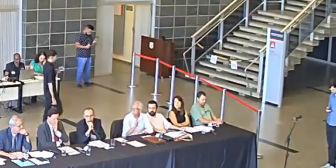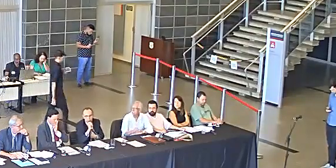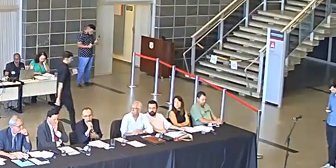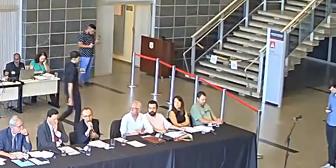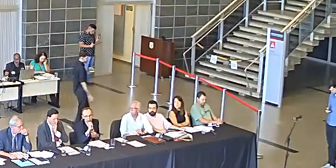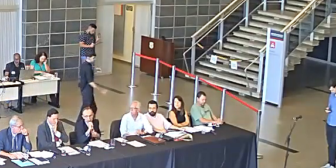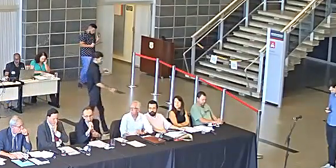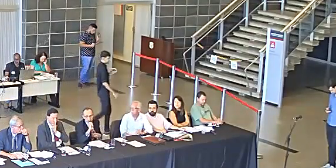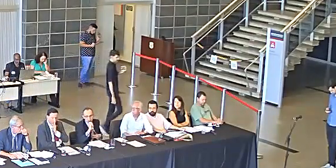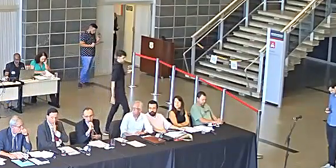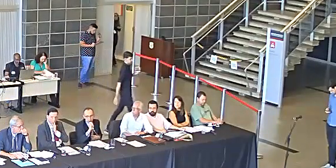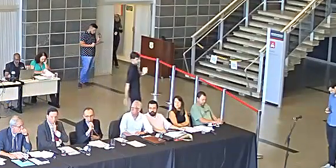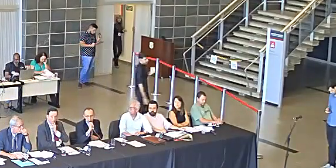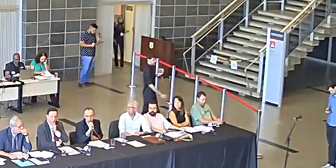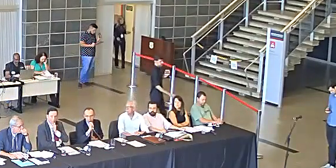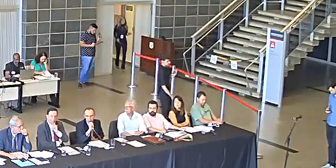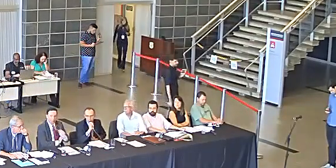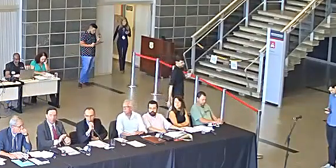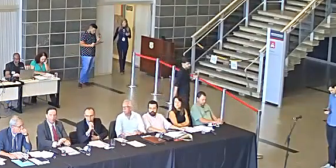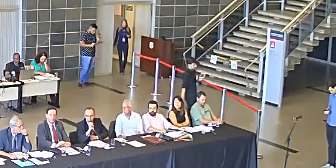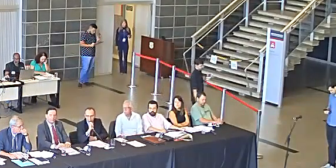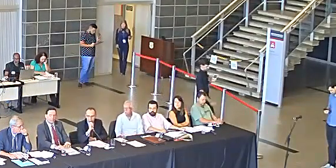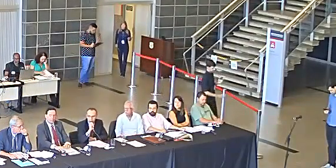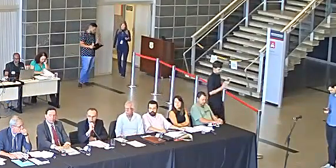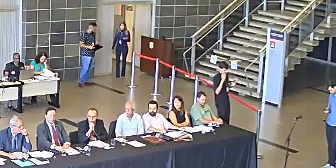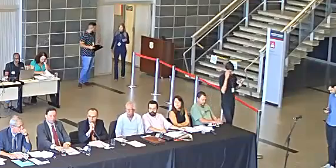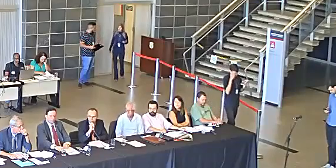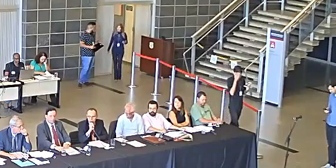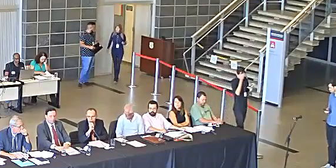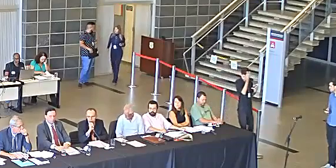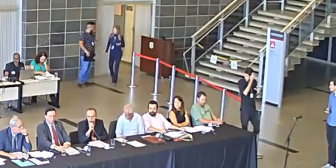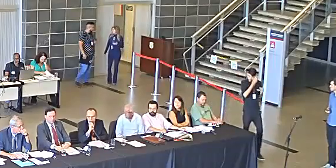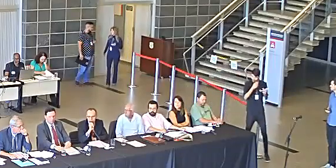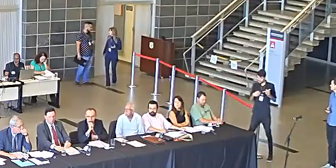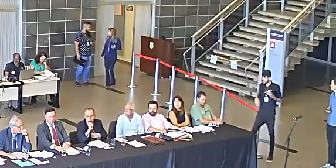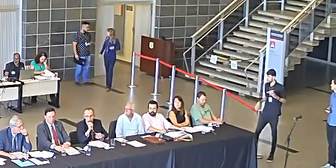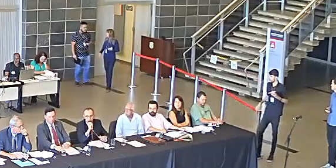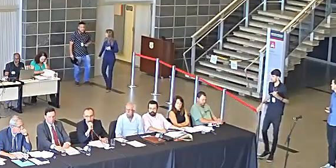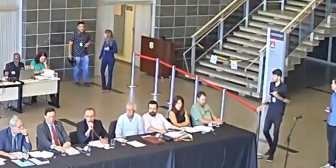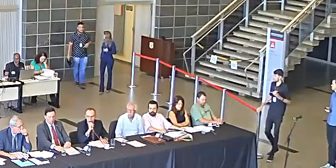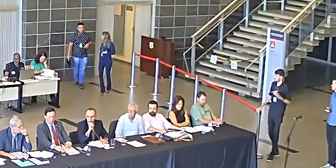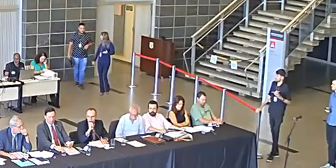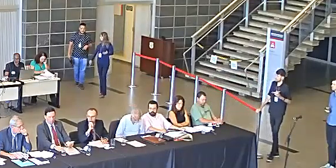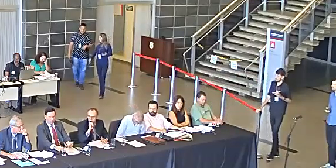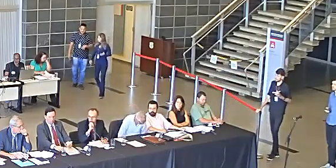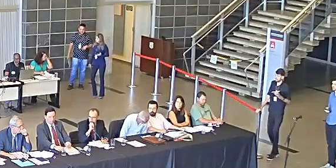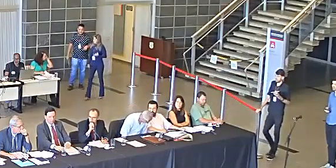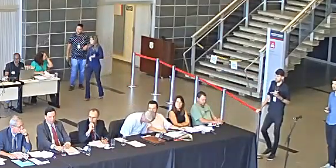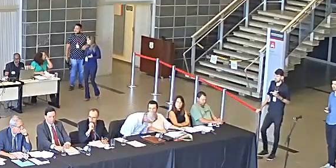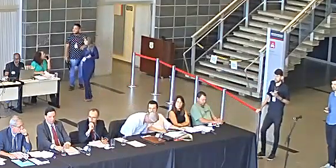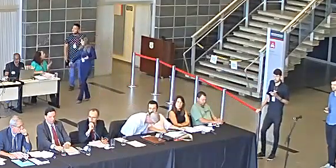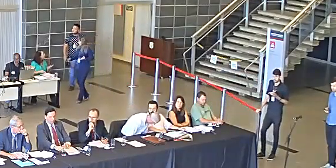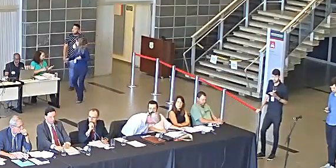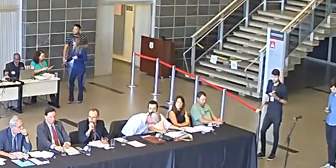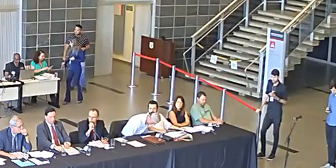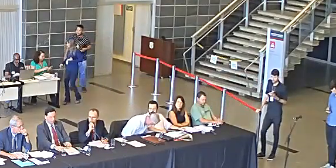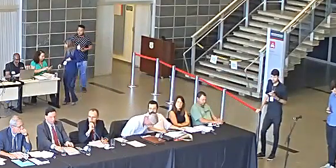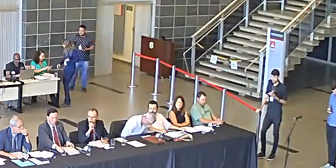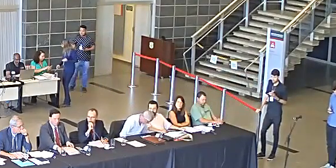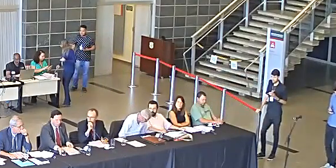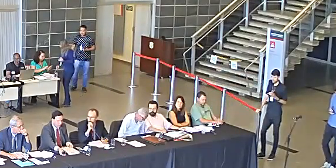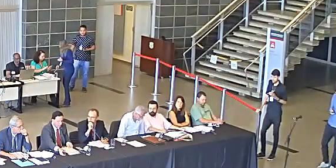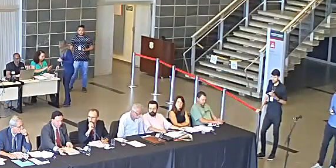está definido desde 2007 com a lei delegada 128 e depois a passando aí por outras leis e a última é